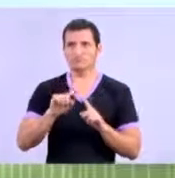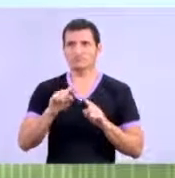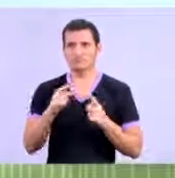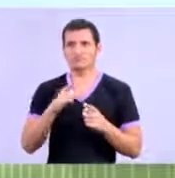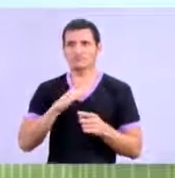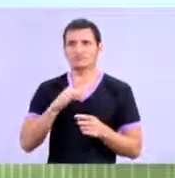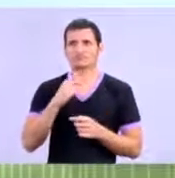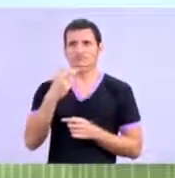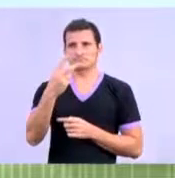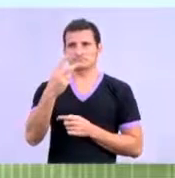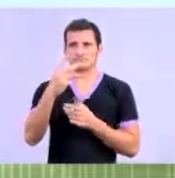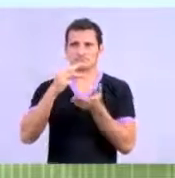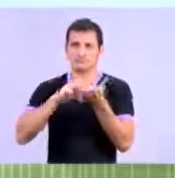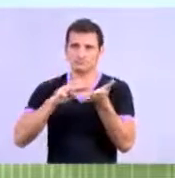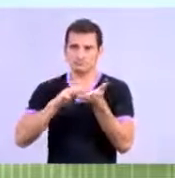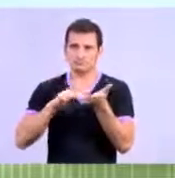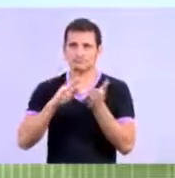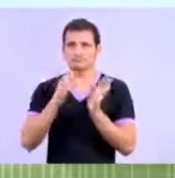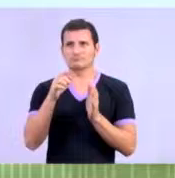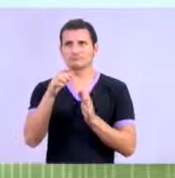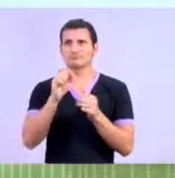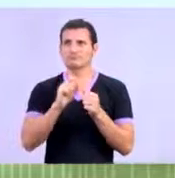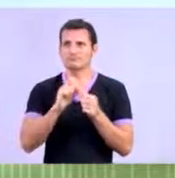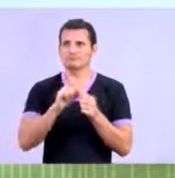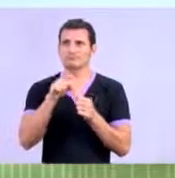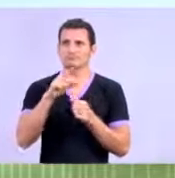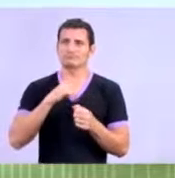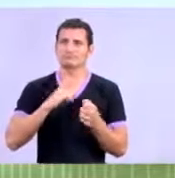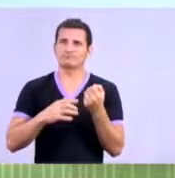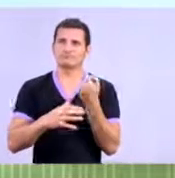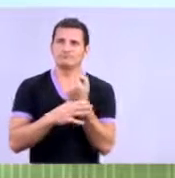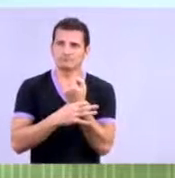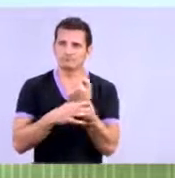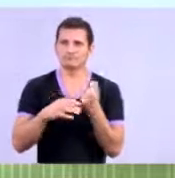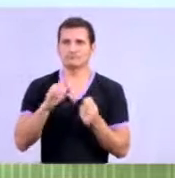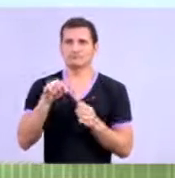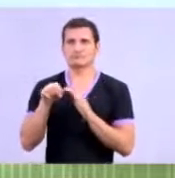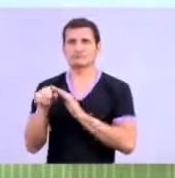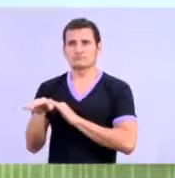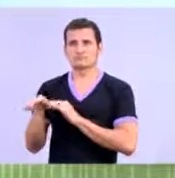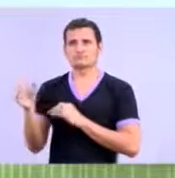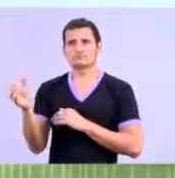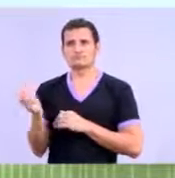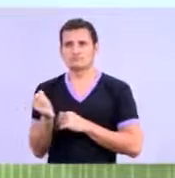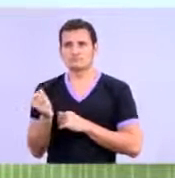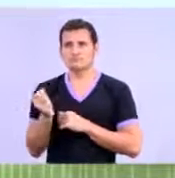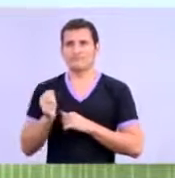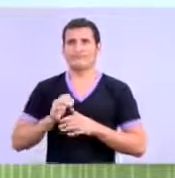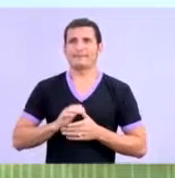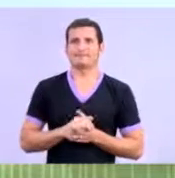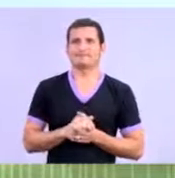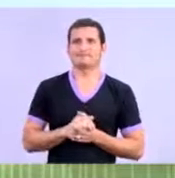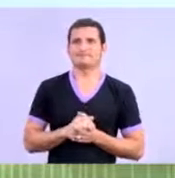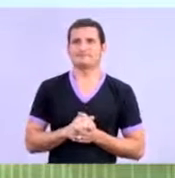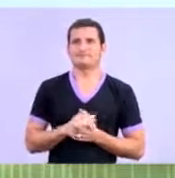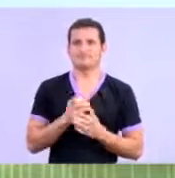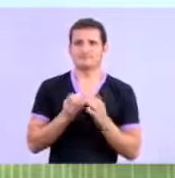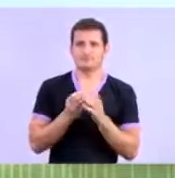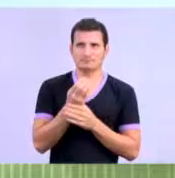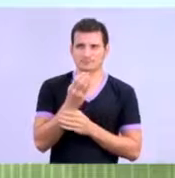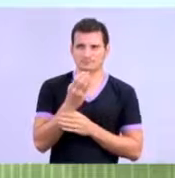dois métodos que fazem isso e com uma segurança enorme, que é o depositar e o sacar. Então eu criaria um